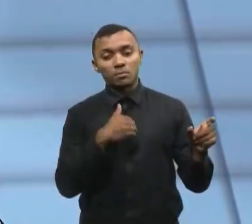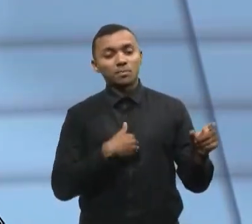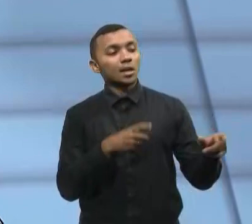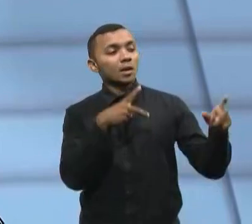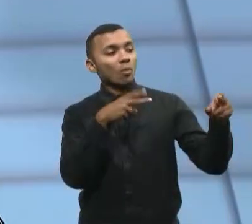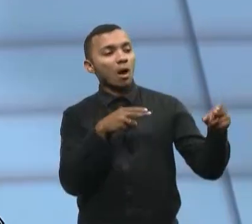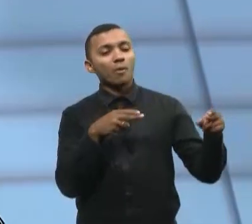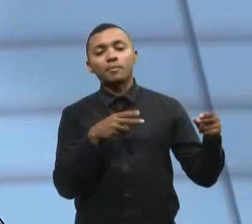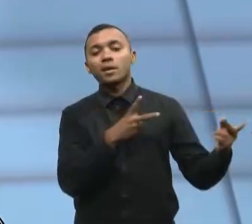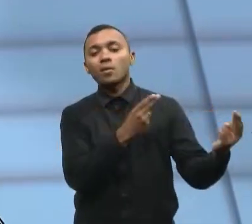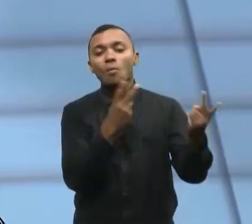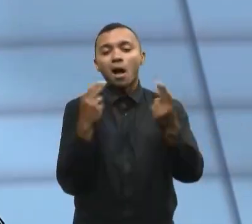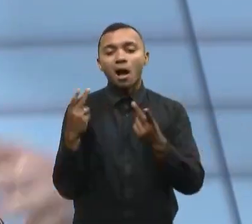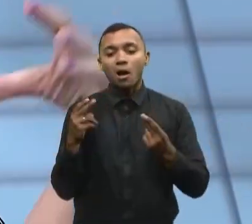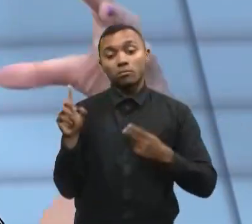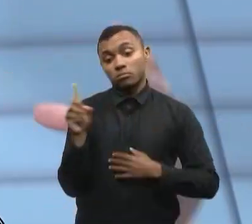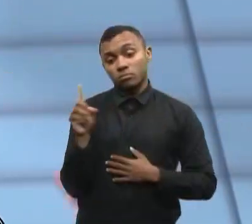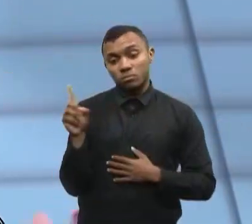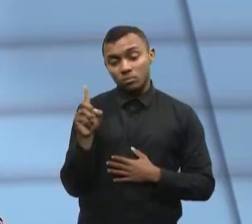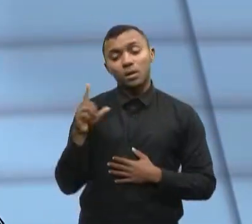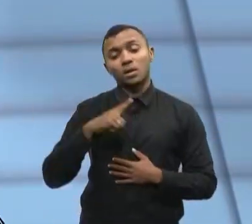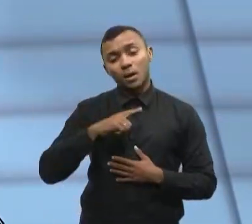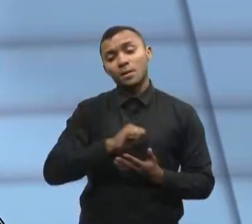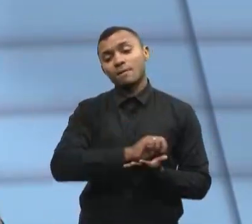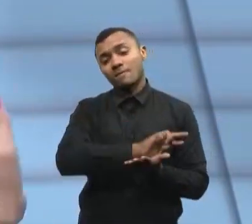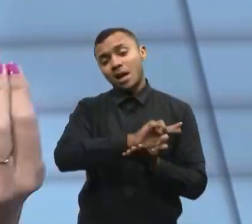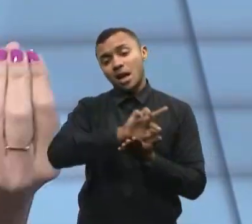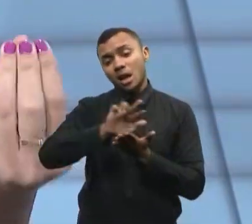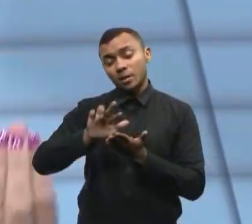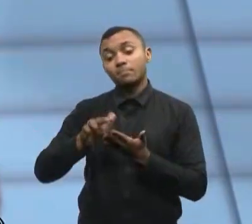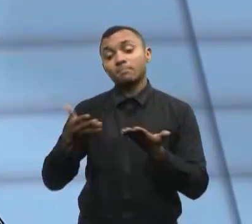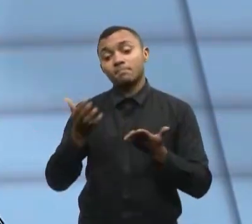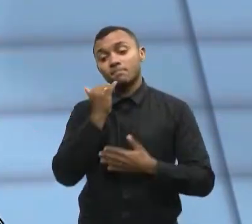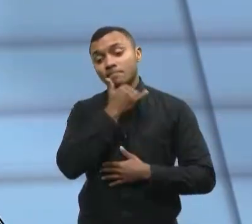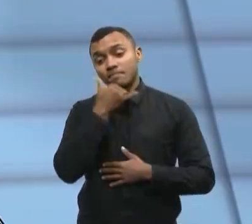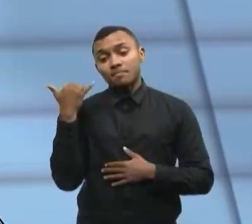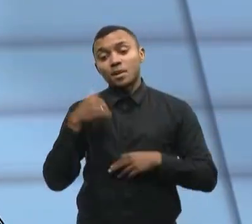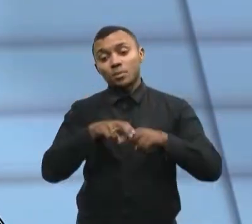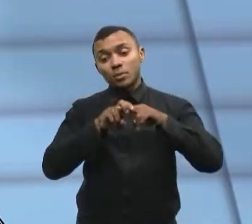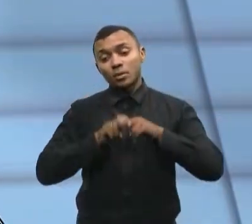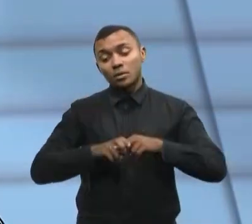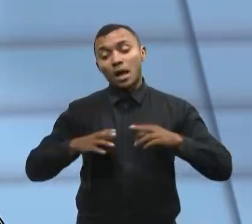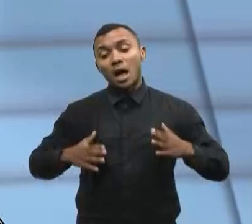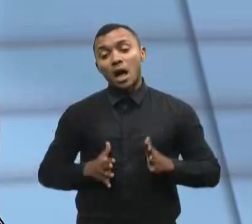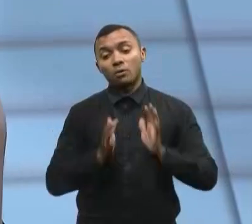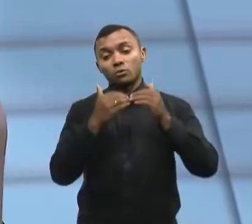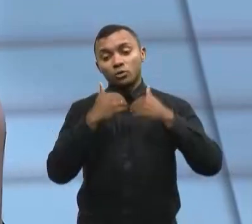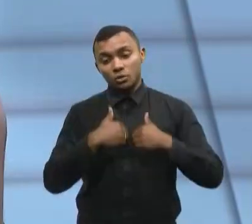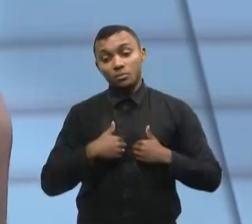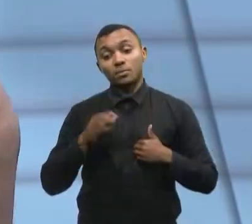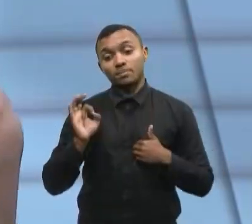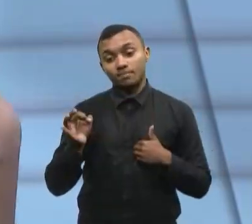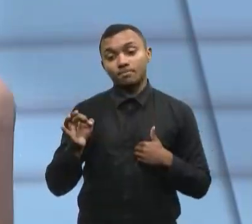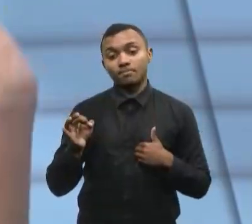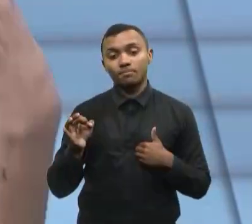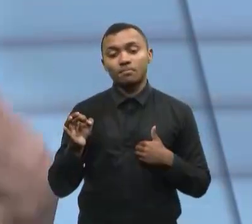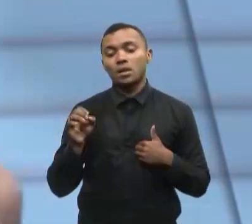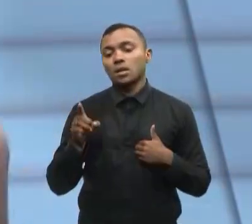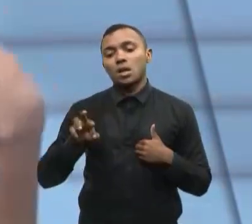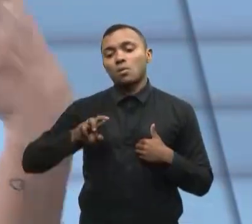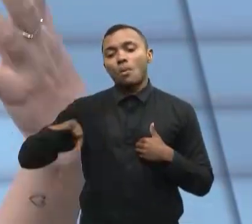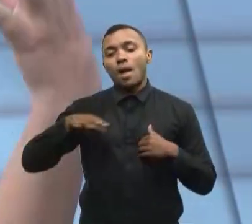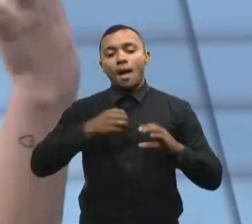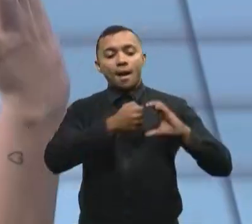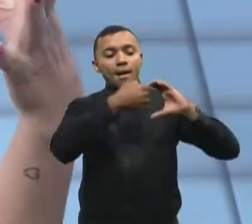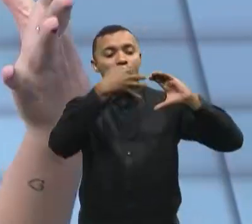caso, exatamente por isso que a gente entrou no lugar de transtorno do espectro do autismo, e não mais características